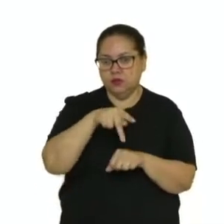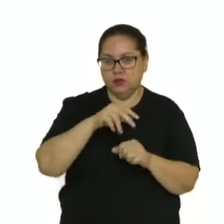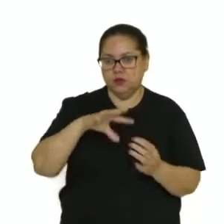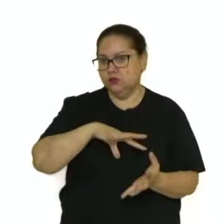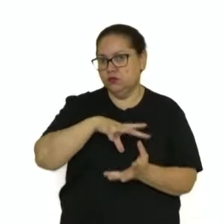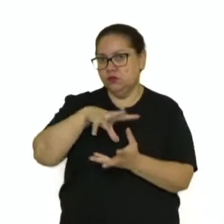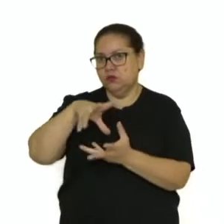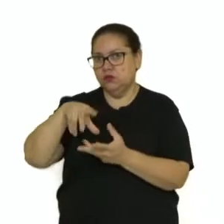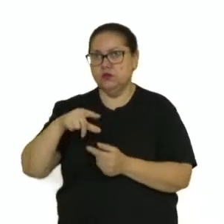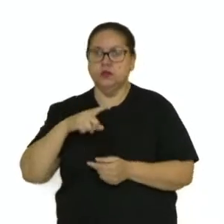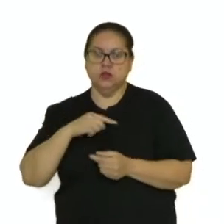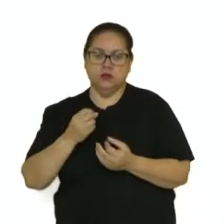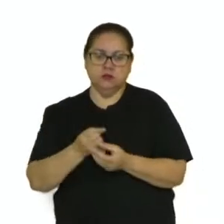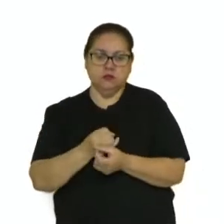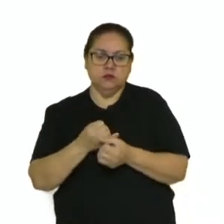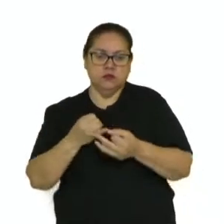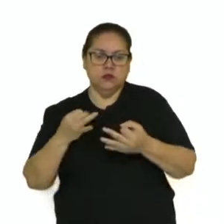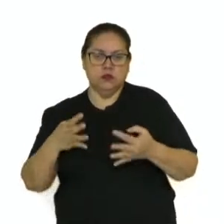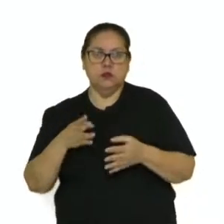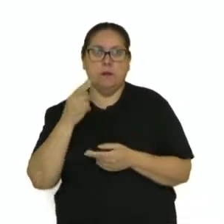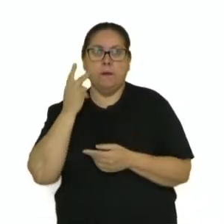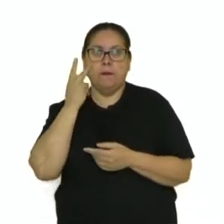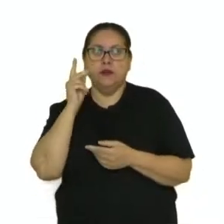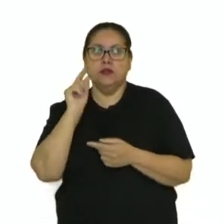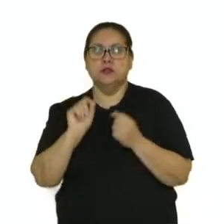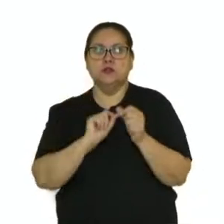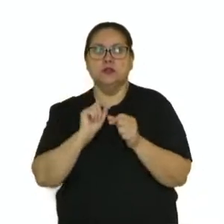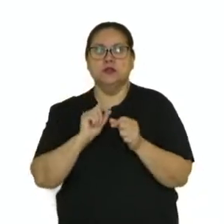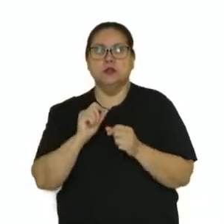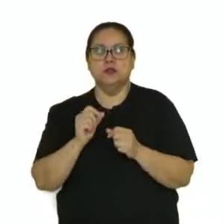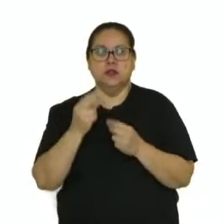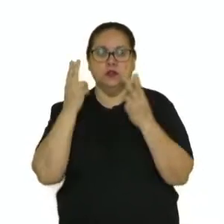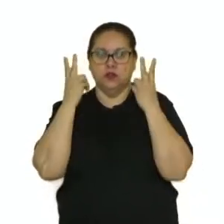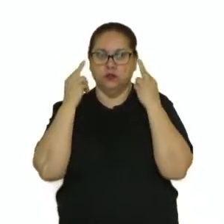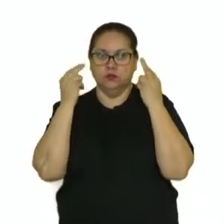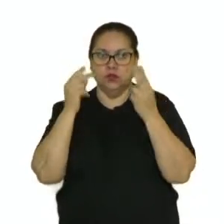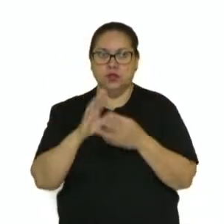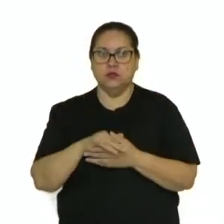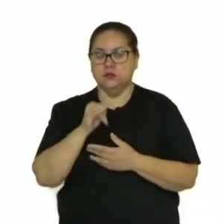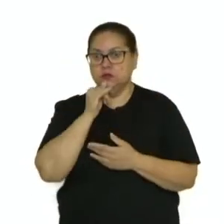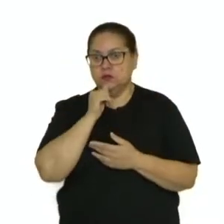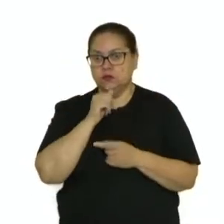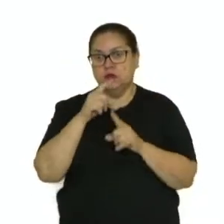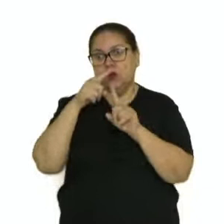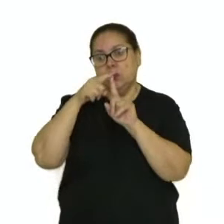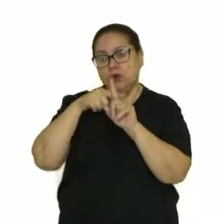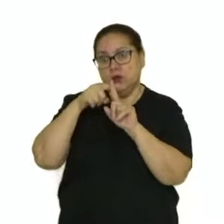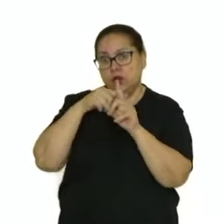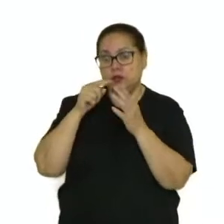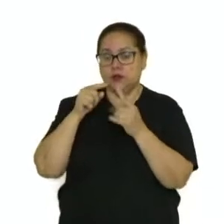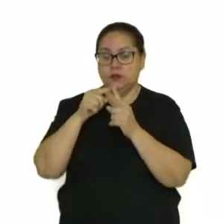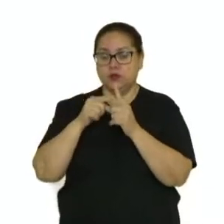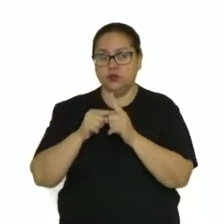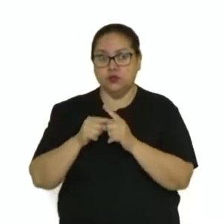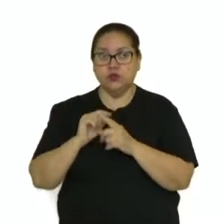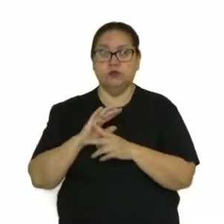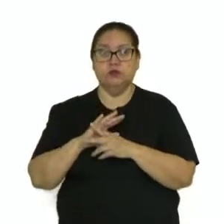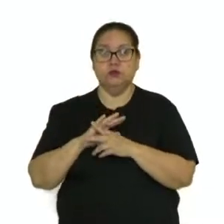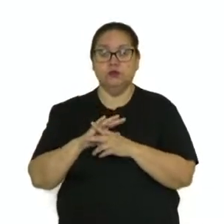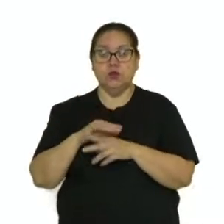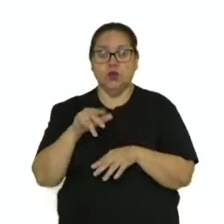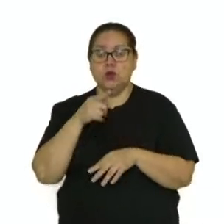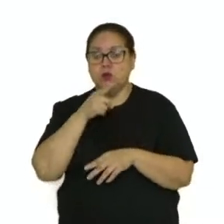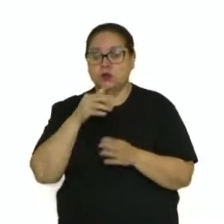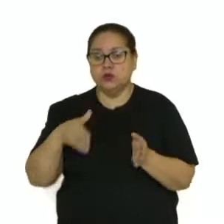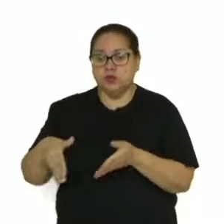que tem então critérios para isso, né? Nós vamos ver então que existem critérios naturais, como por exemplo, tipos de clima, os